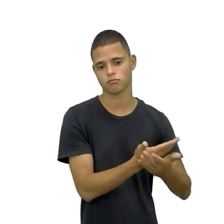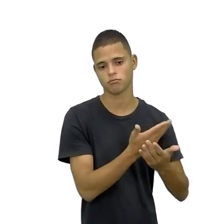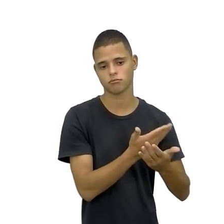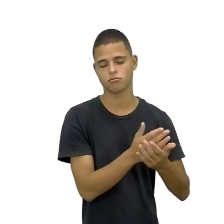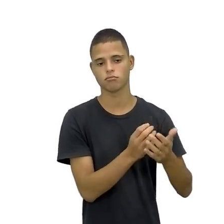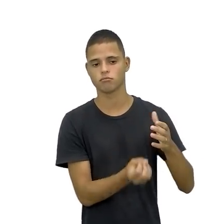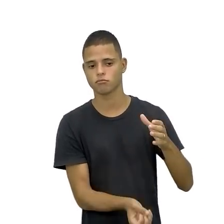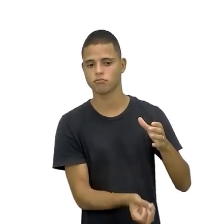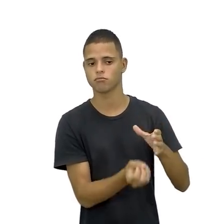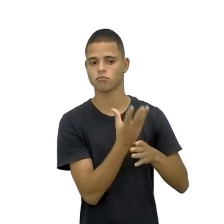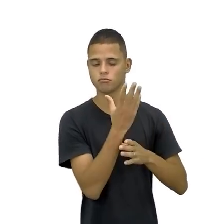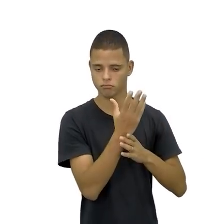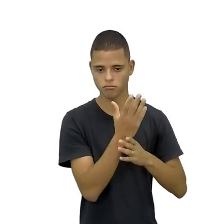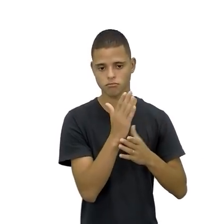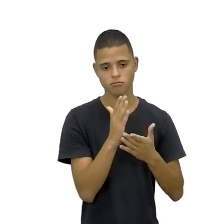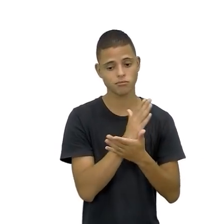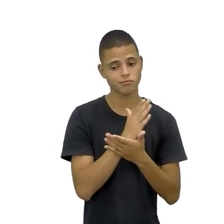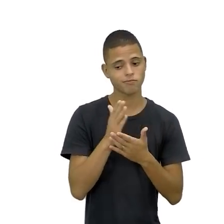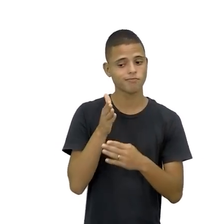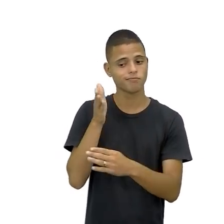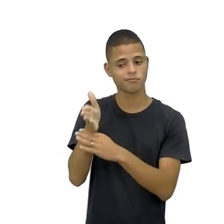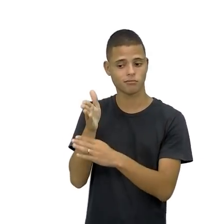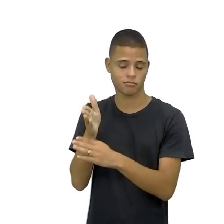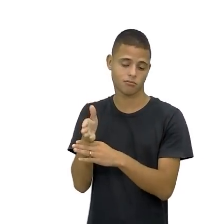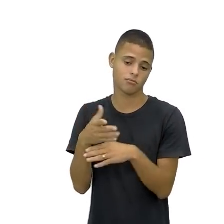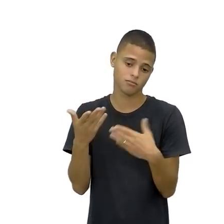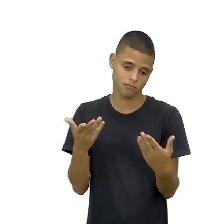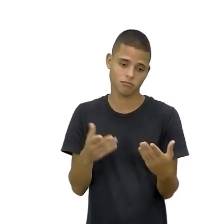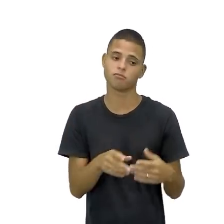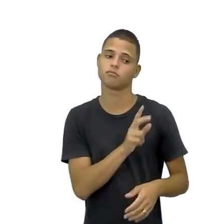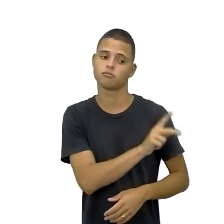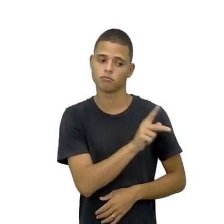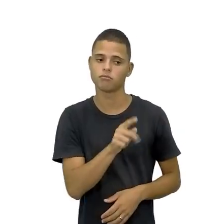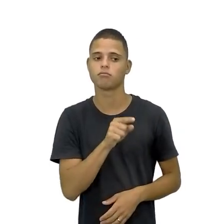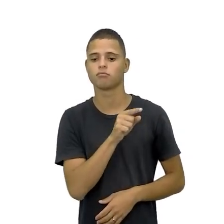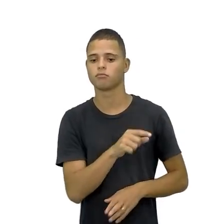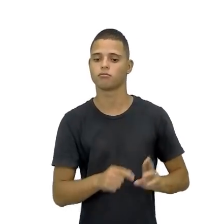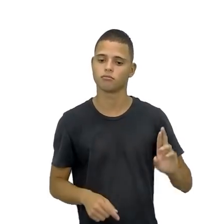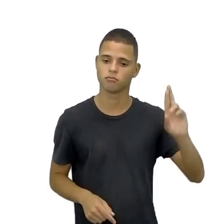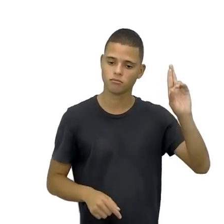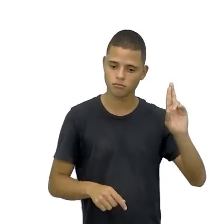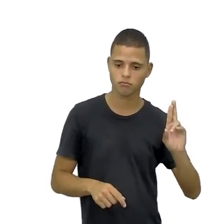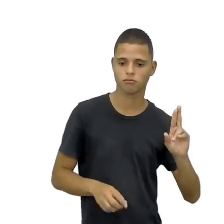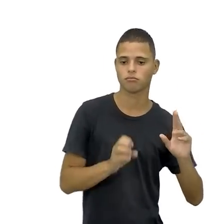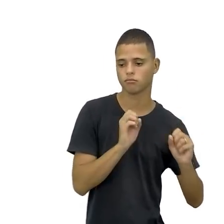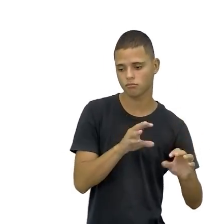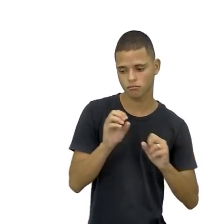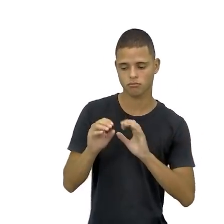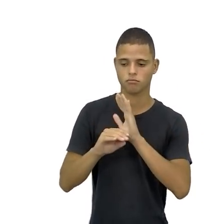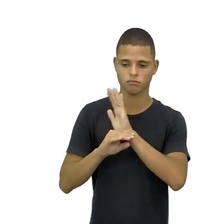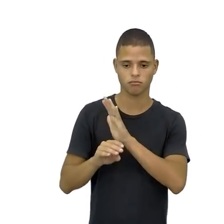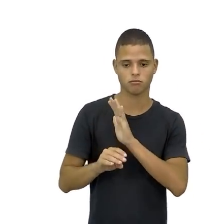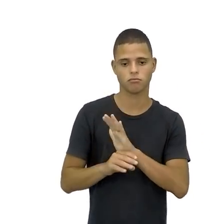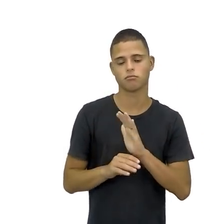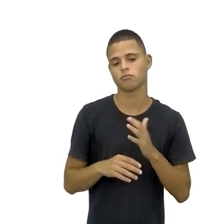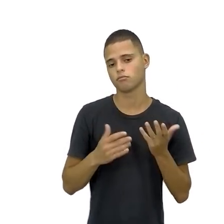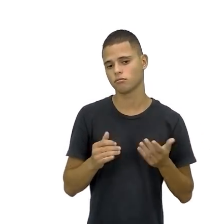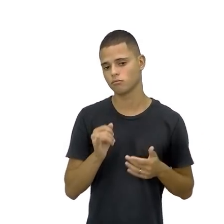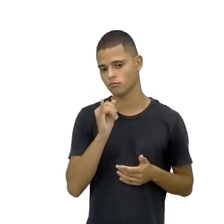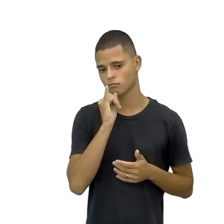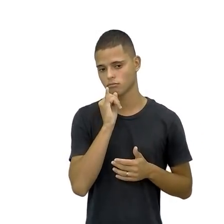intervenções imediatas. Então, o professor, ele é, neste momento, o mediador, né, de todo esse processo. Então, como exemplo,